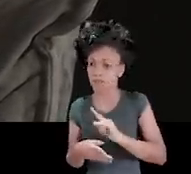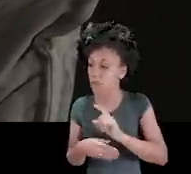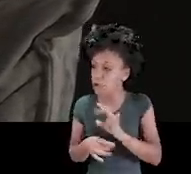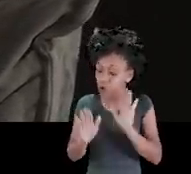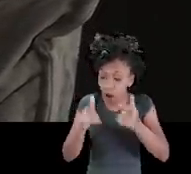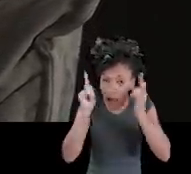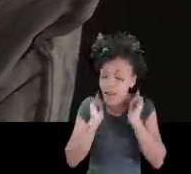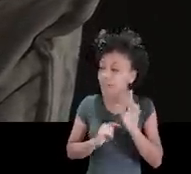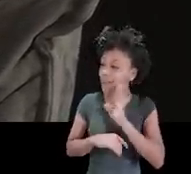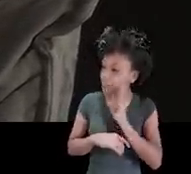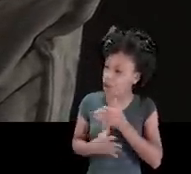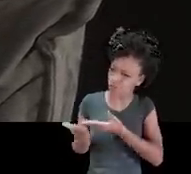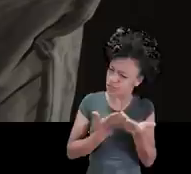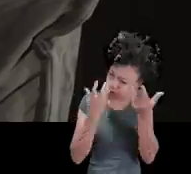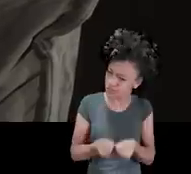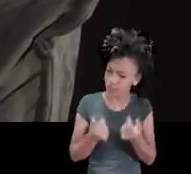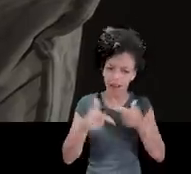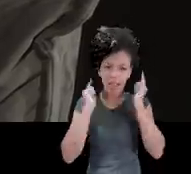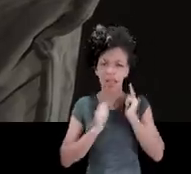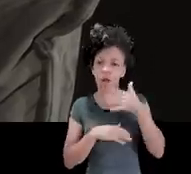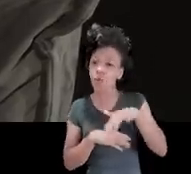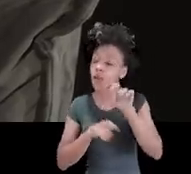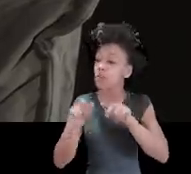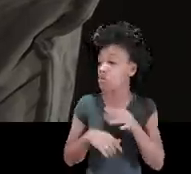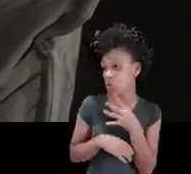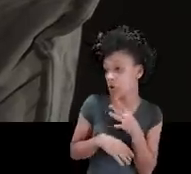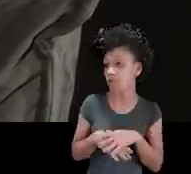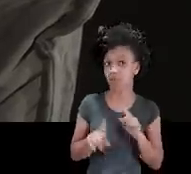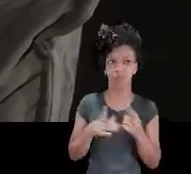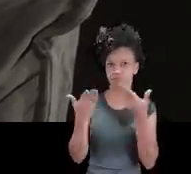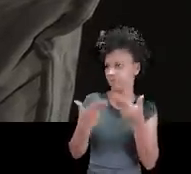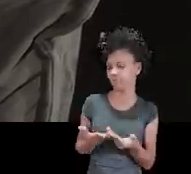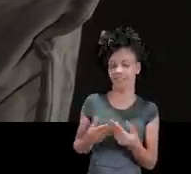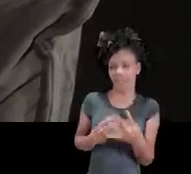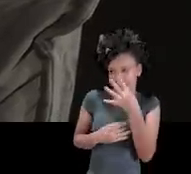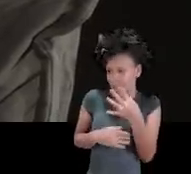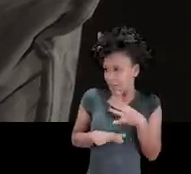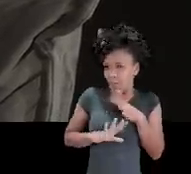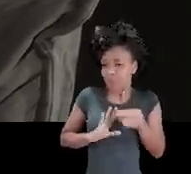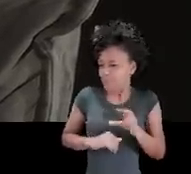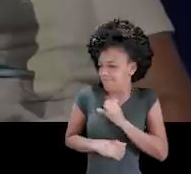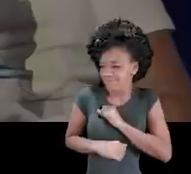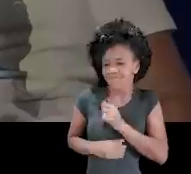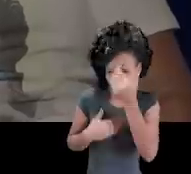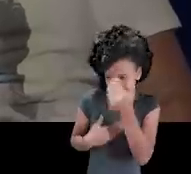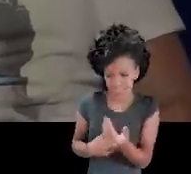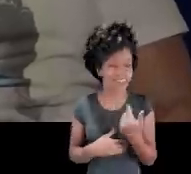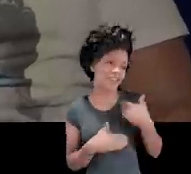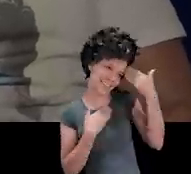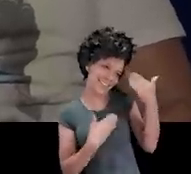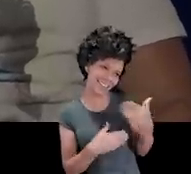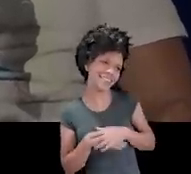Isso é muito legal, você topar vir aqui com uma galera que você não conhece. Então assim, você é uma figura que todo mundo adora. Muito obrigado, velho. Eu que agradeço